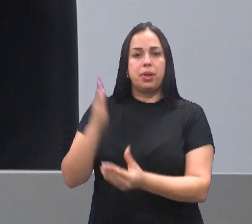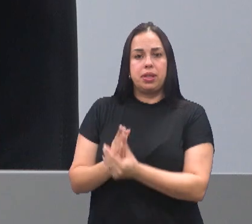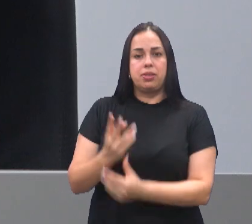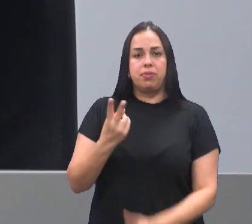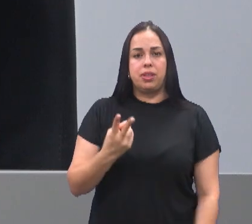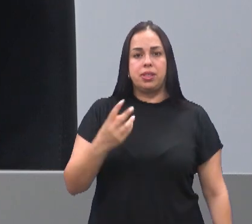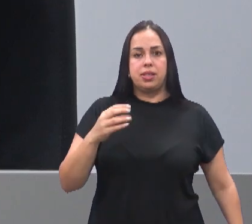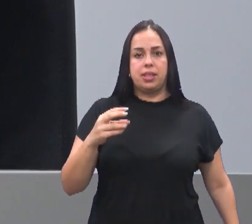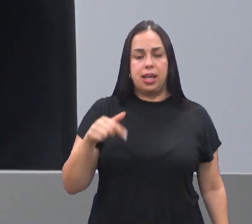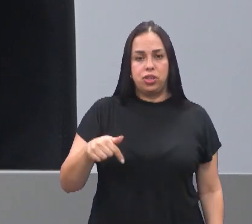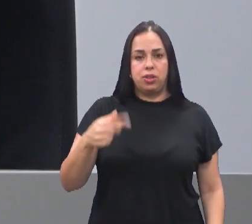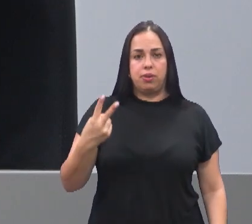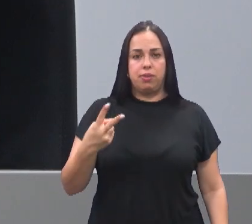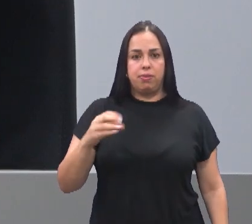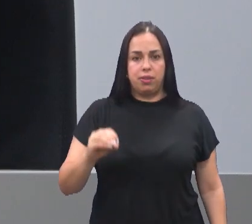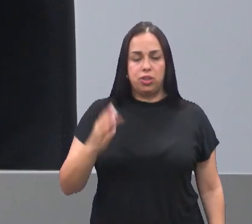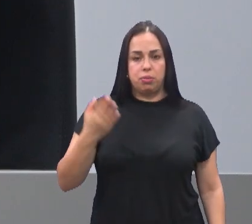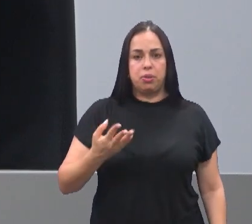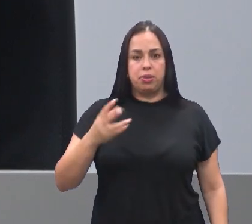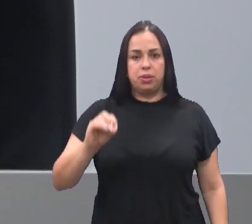2734/2025, projeto de lei número